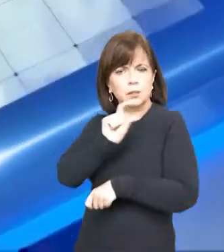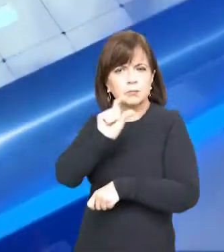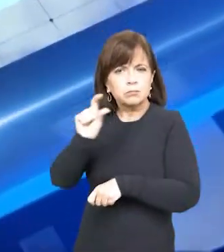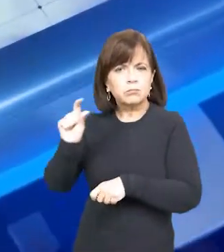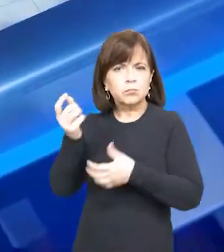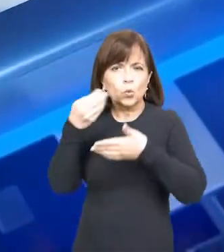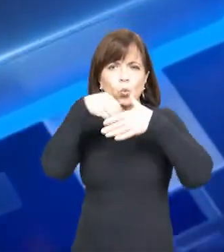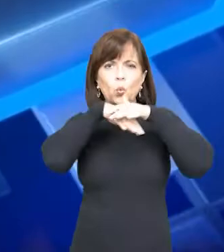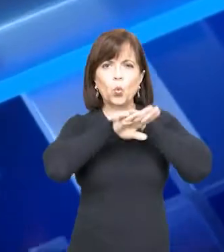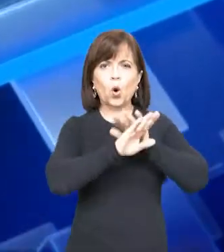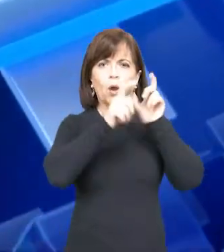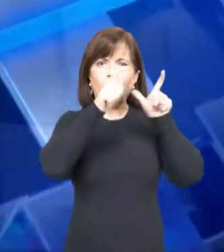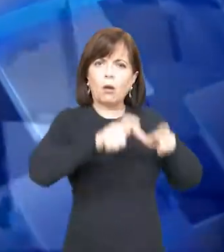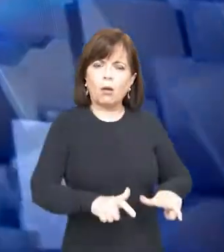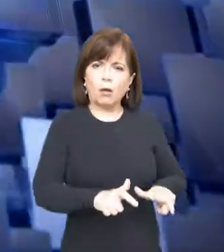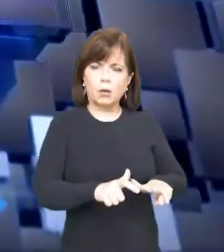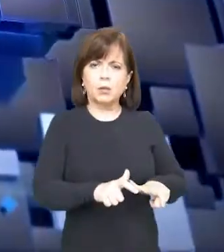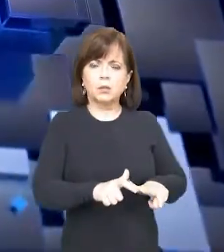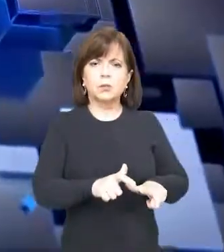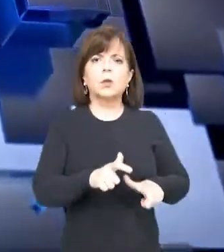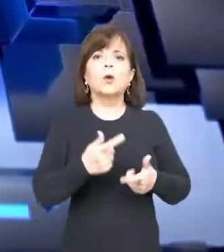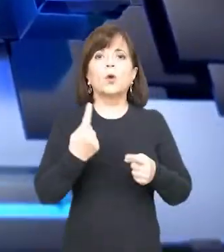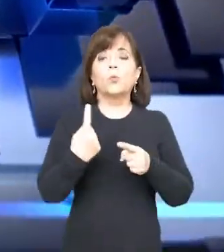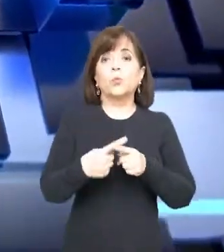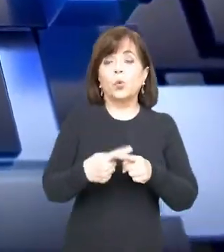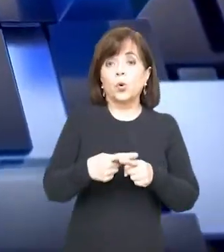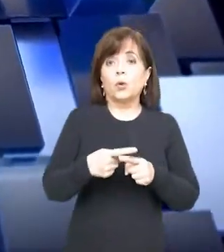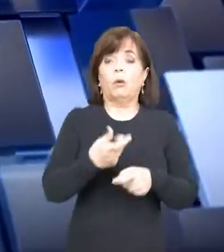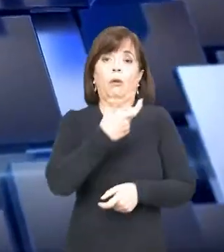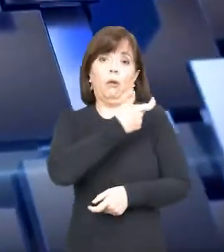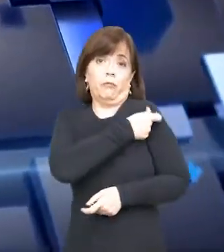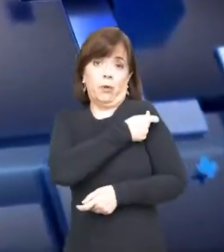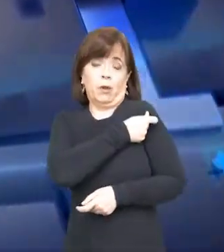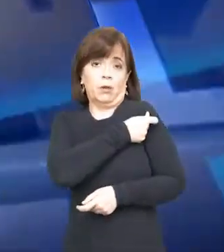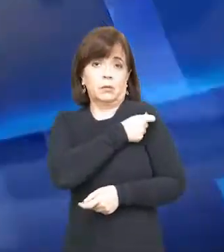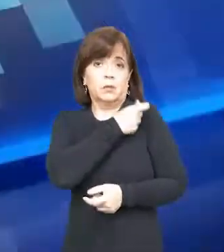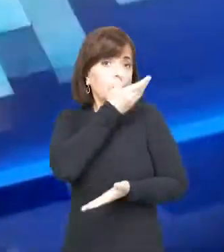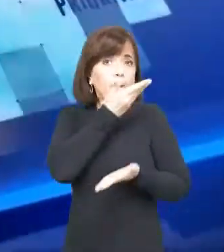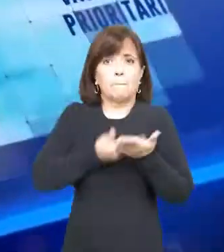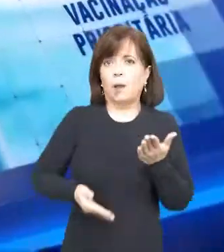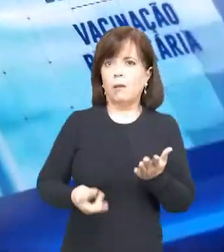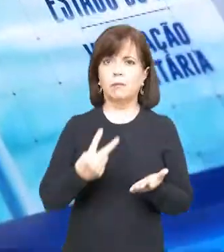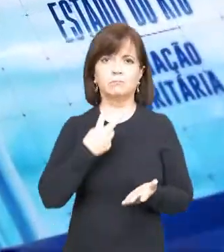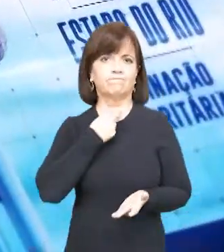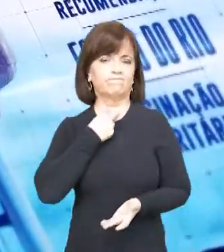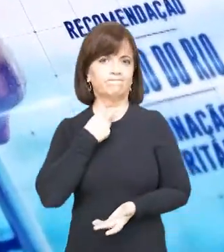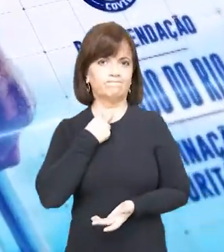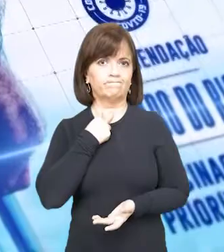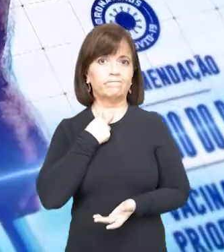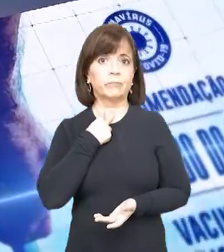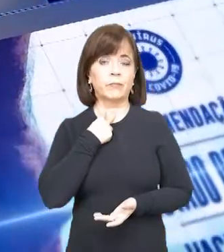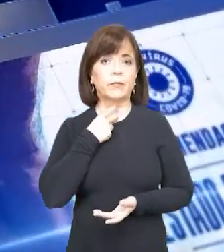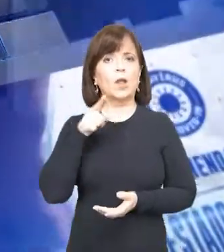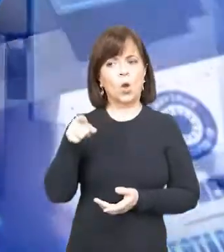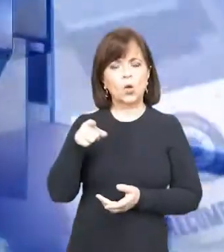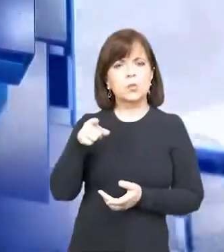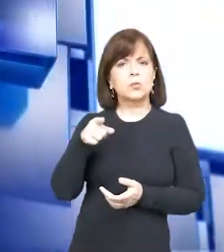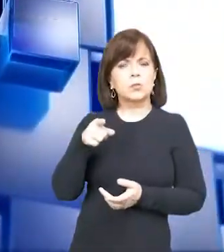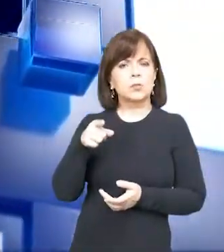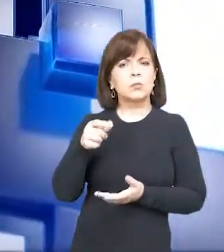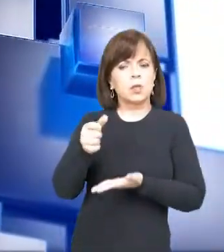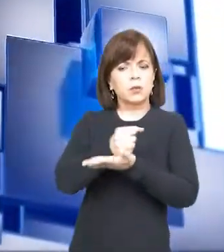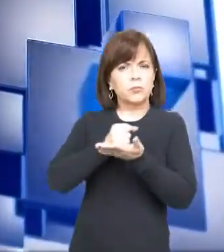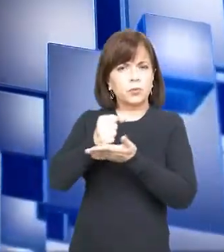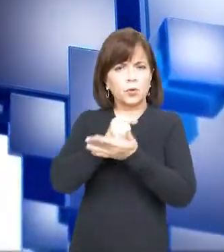né, da vacina, do imunobiológico, para que ele não perca a sua eficácia. Os produtores, as farmacêuticas